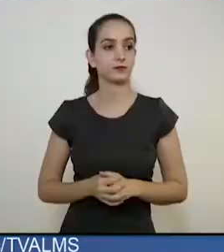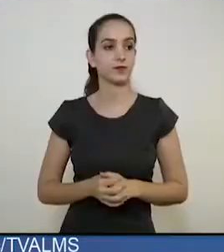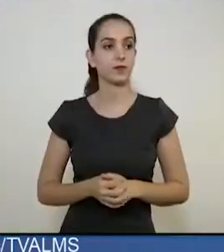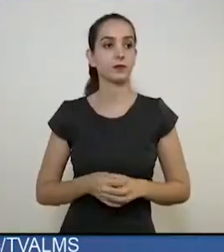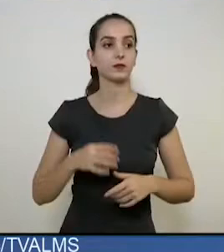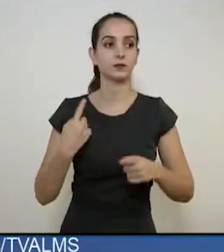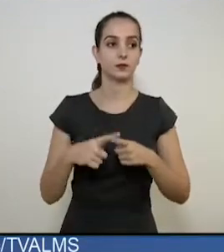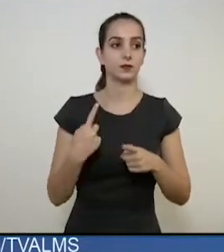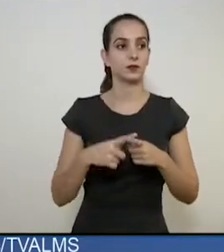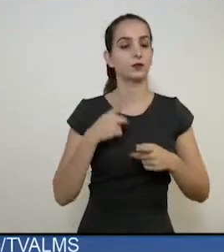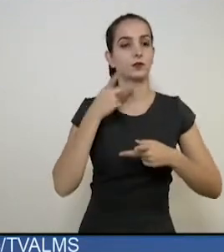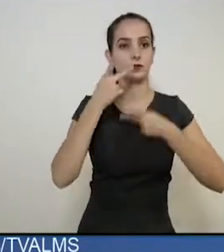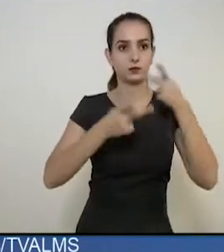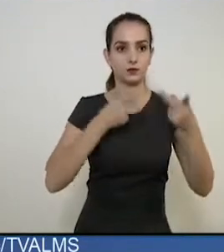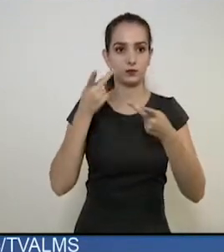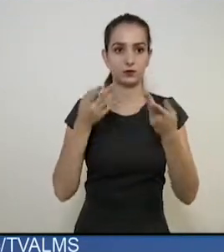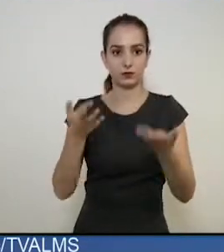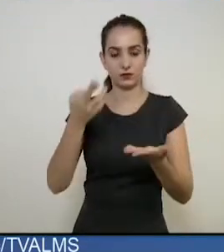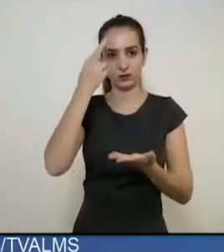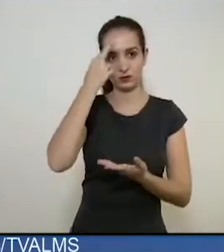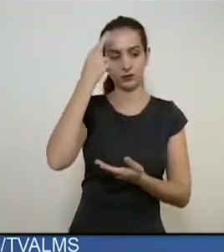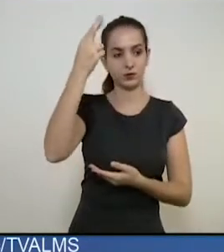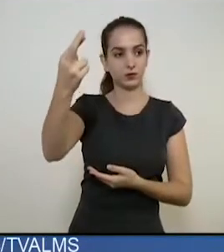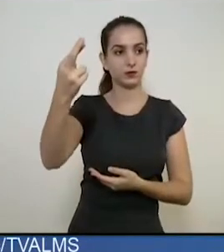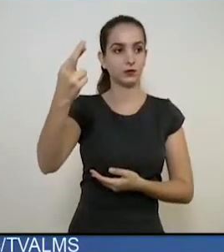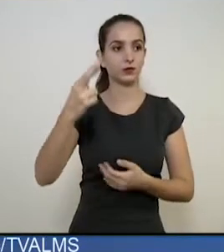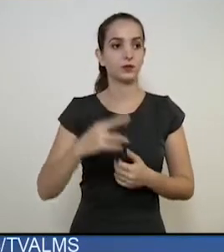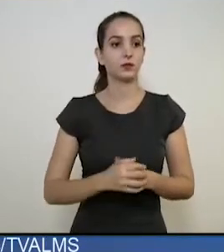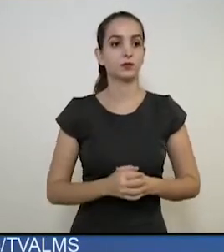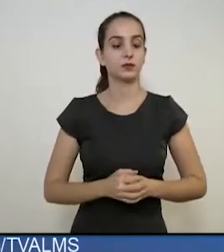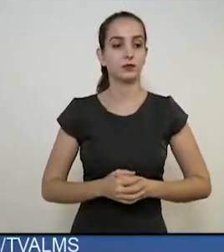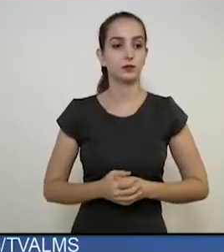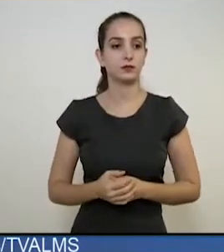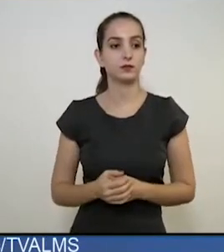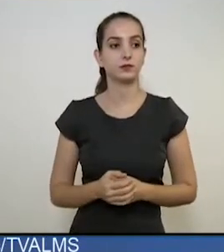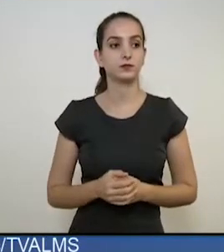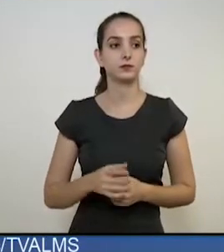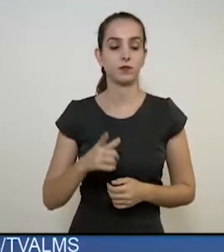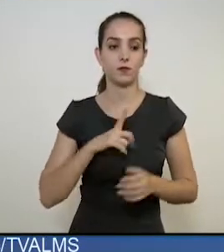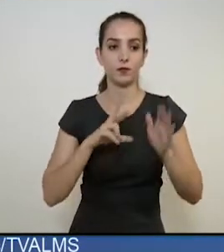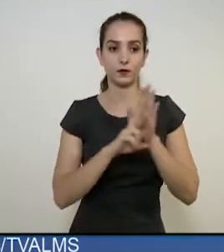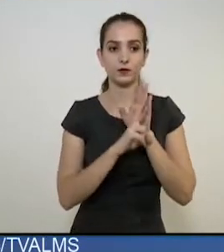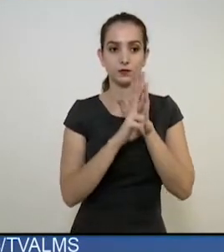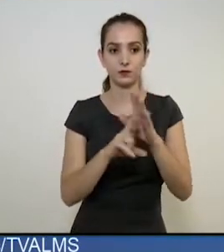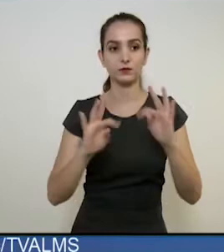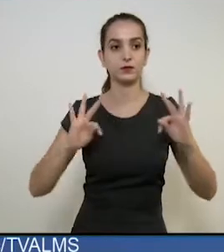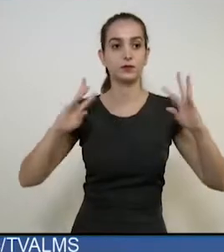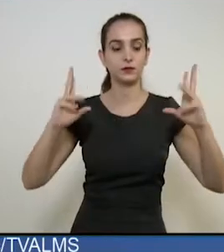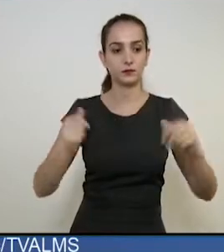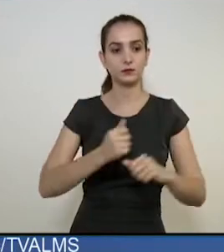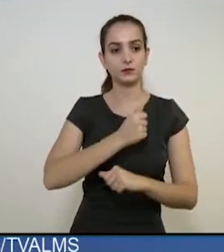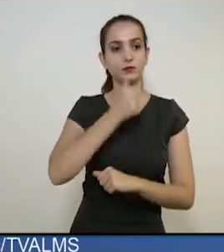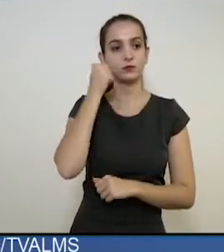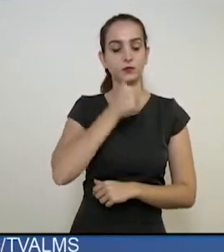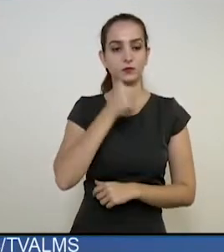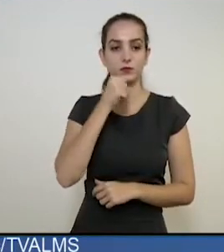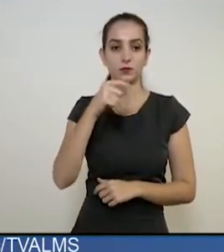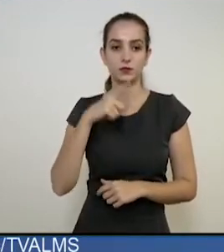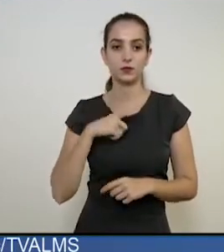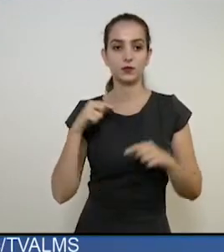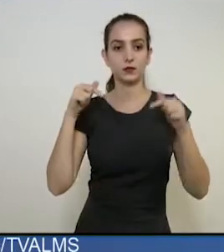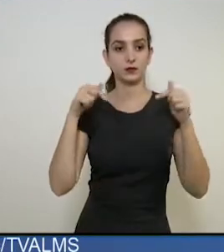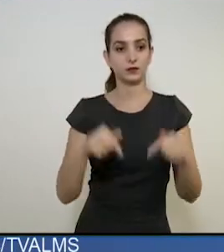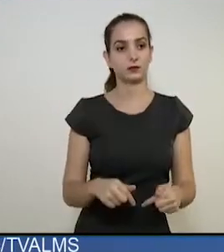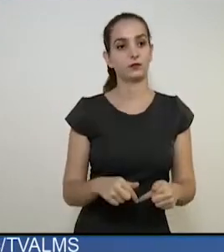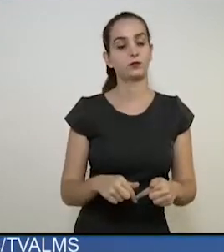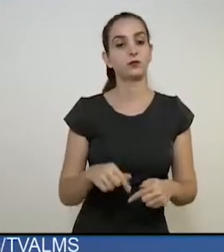pelas palavras. Vossa Excelência que com muita galhardia representa todas as mulheres nesse ato aqui como deputada